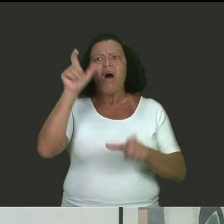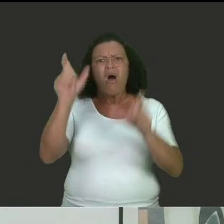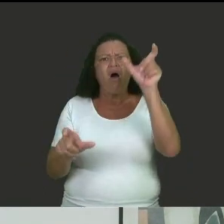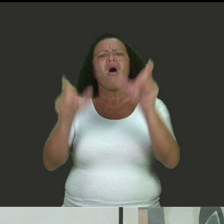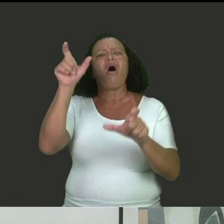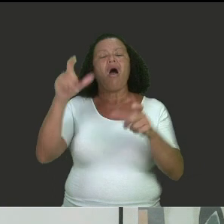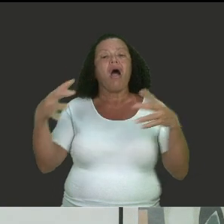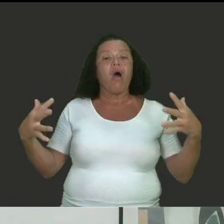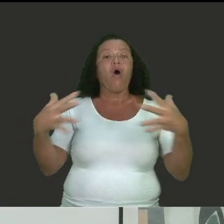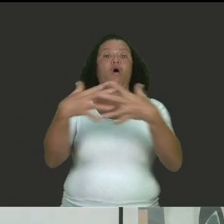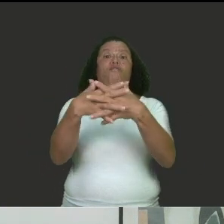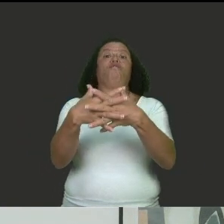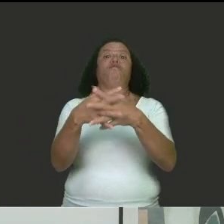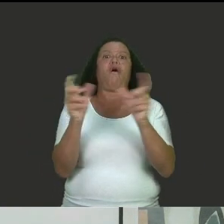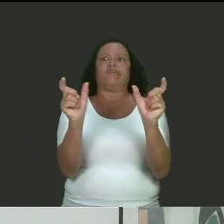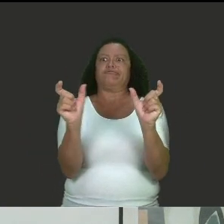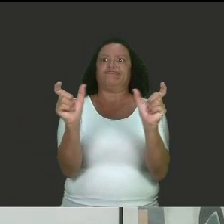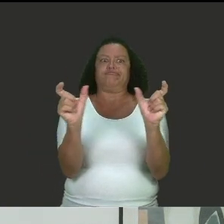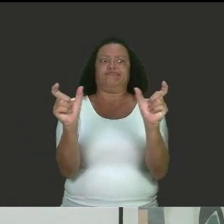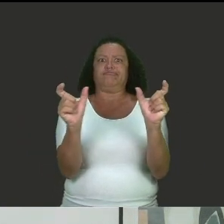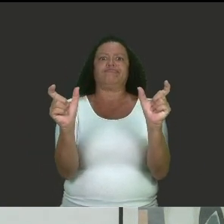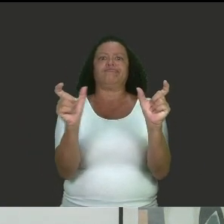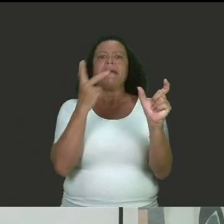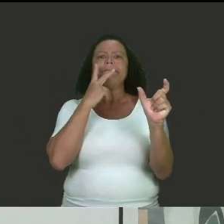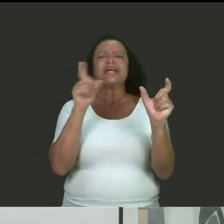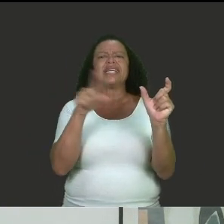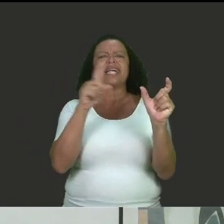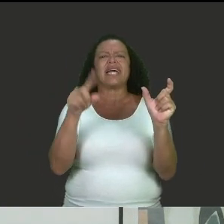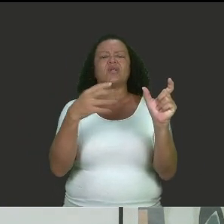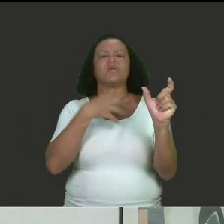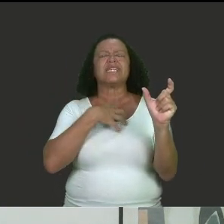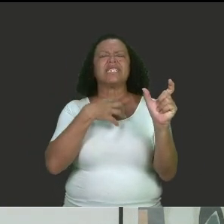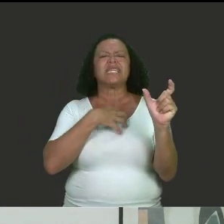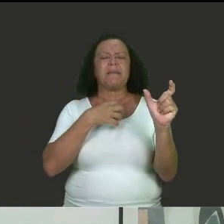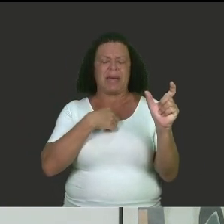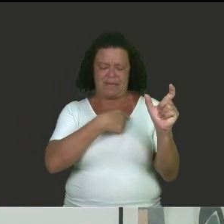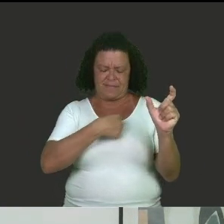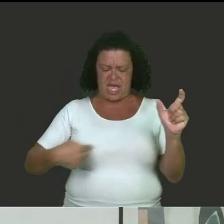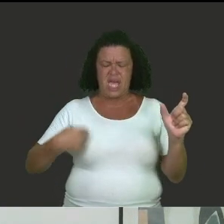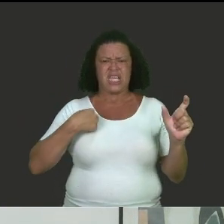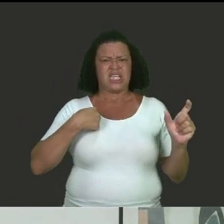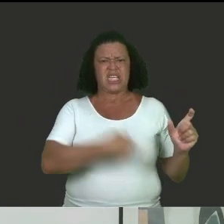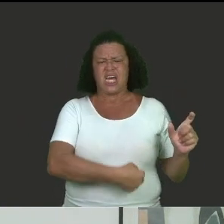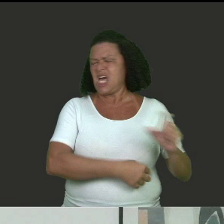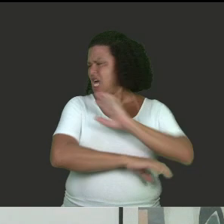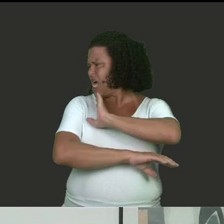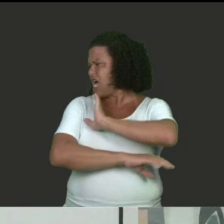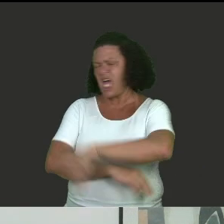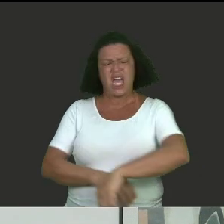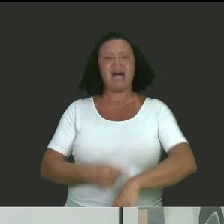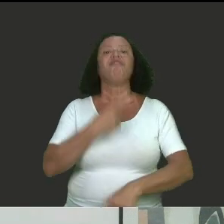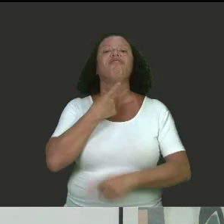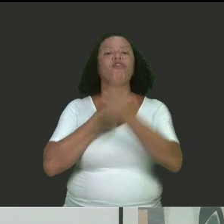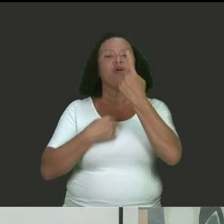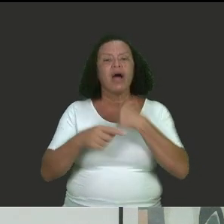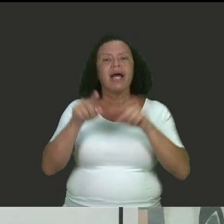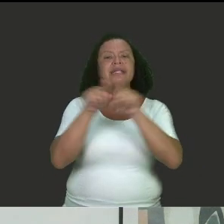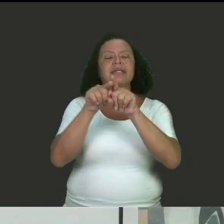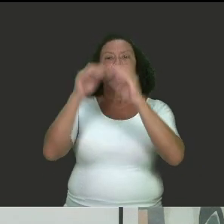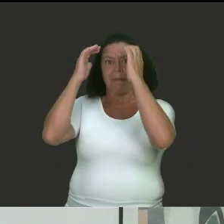confundam erradamente com a negação do sentimento e da vontade. A obediência é